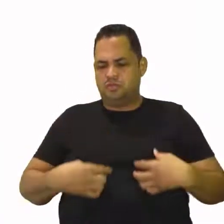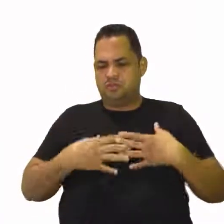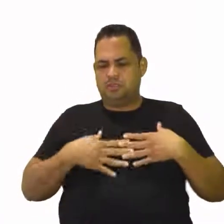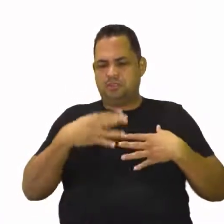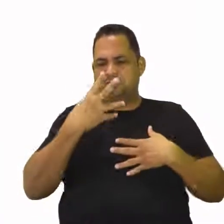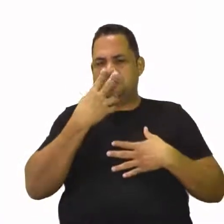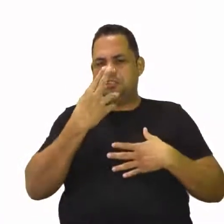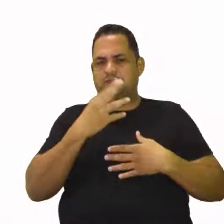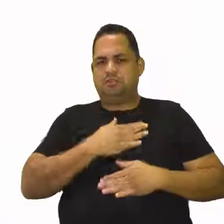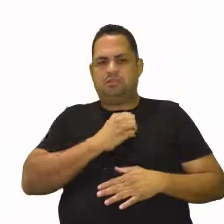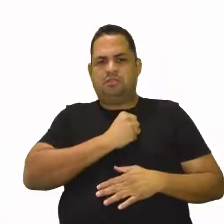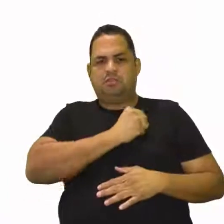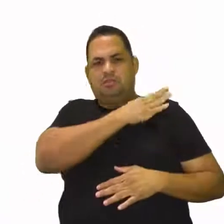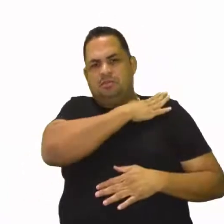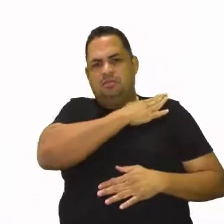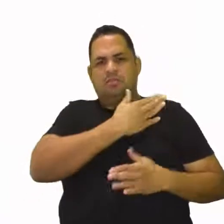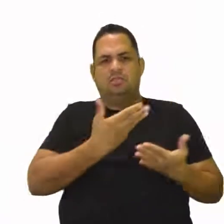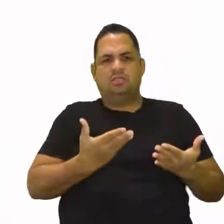militar?